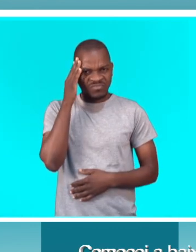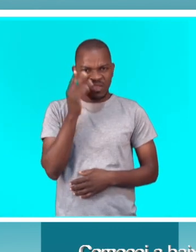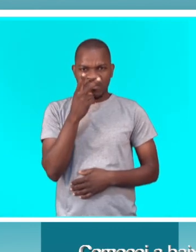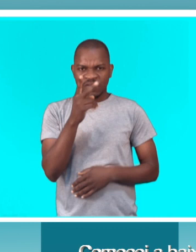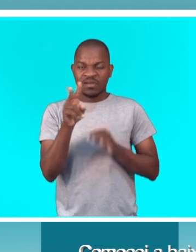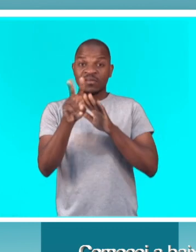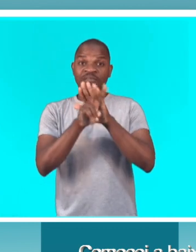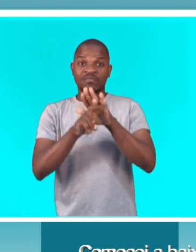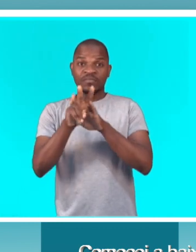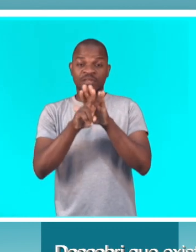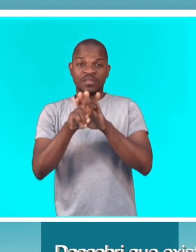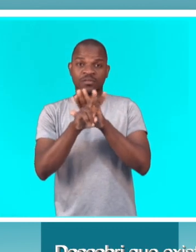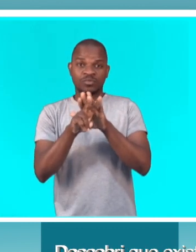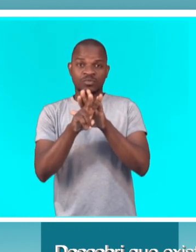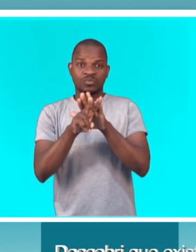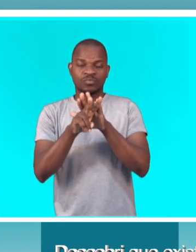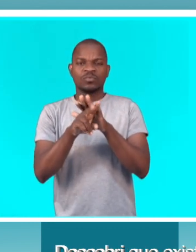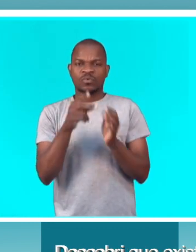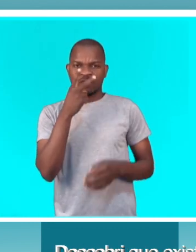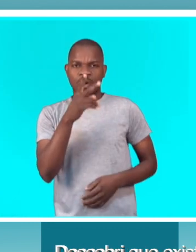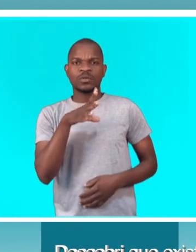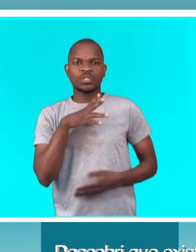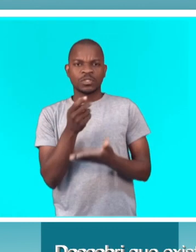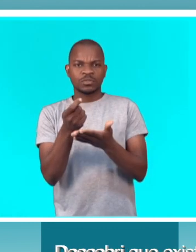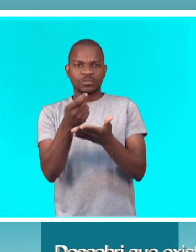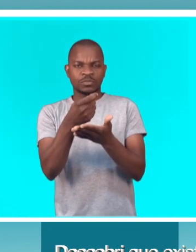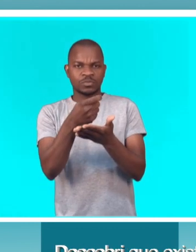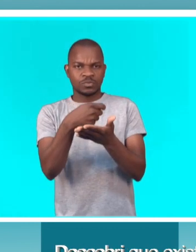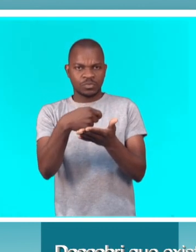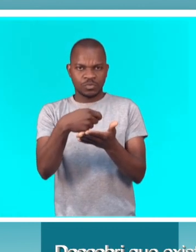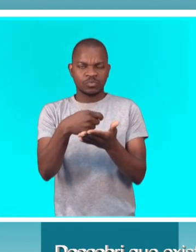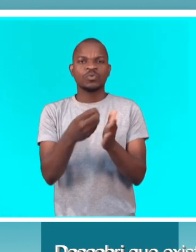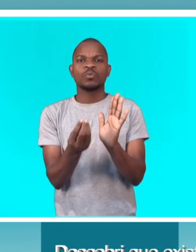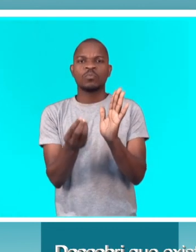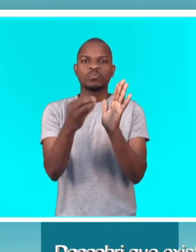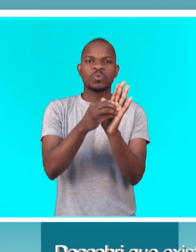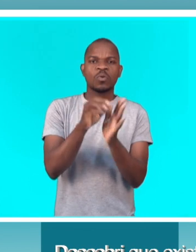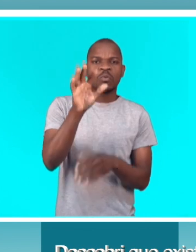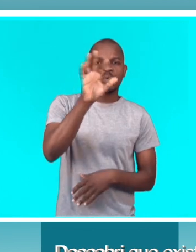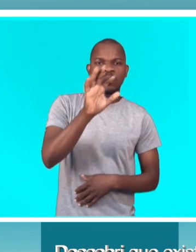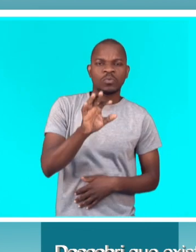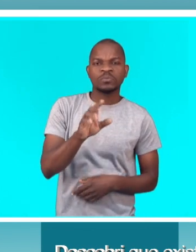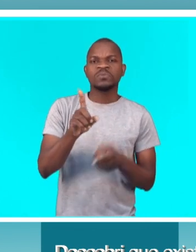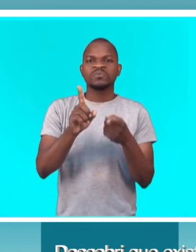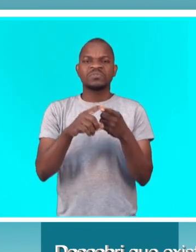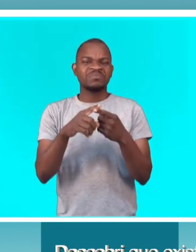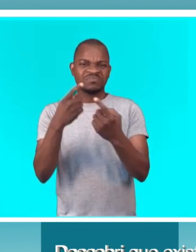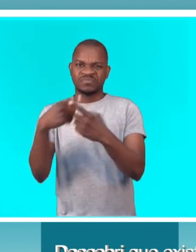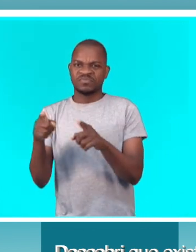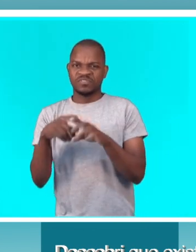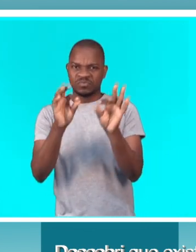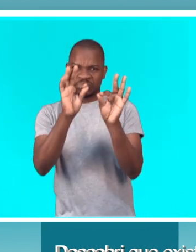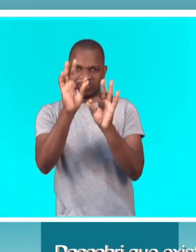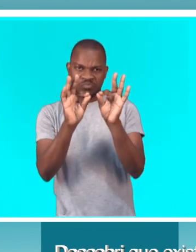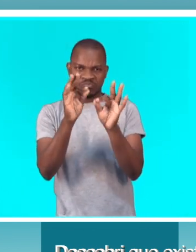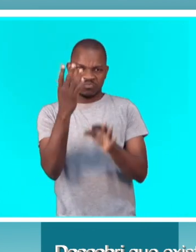ver vídeo-aulas. Eu descobri que existia o desenho realista, o desenho que podíamos incorporar cores, podíamos fazer sombras, essa